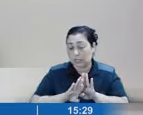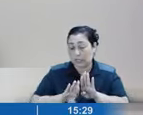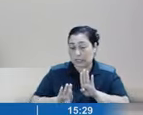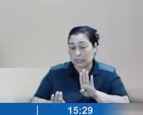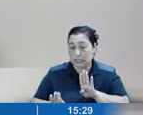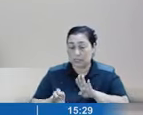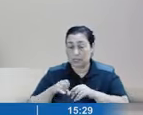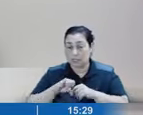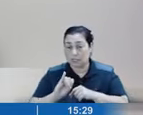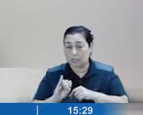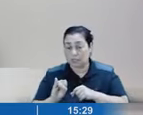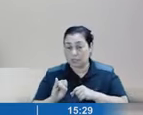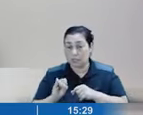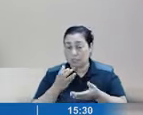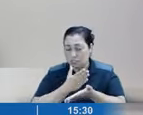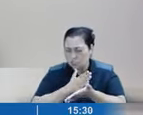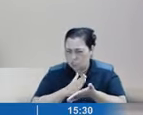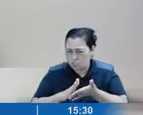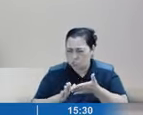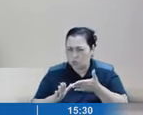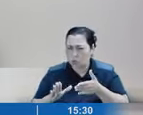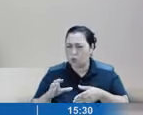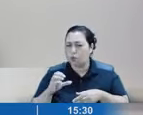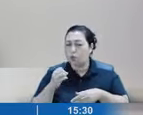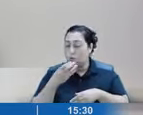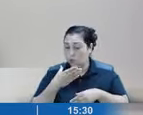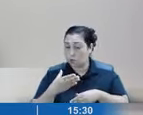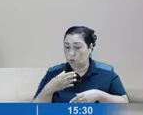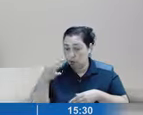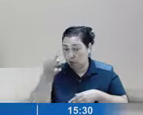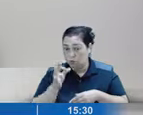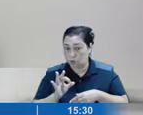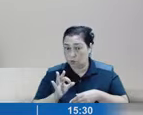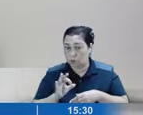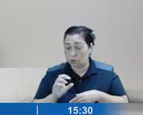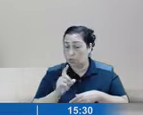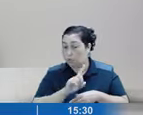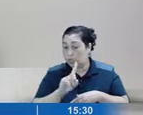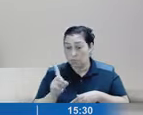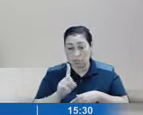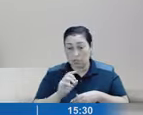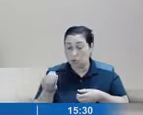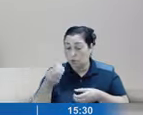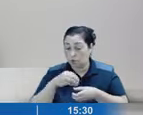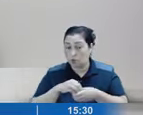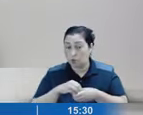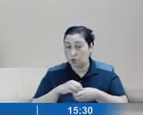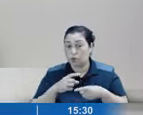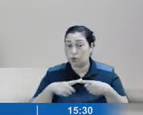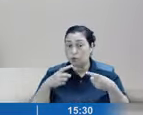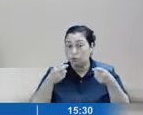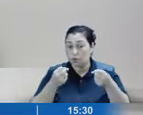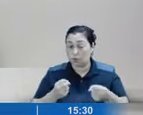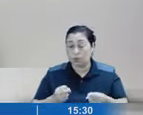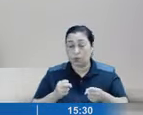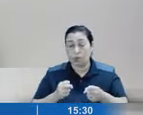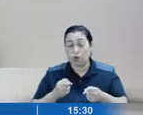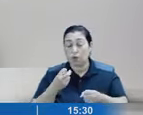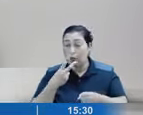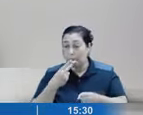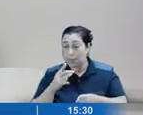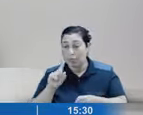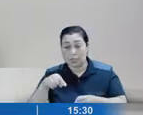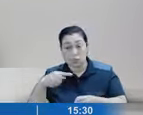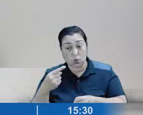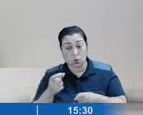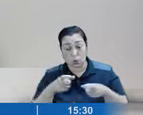retirado, se ele é bem retirado, se é tecnicamente correta, não volta, mas pode aparecer outros pólipos em outros